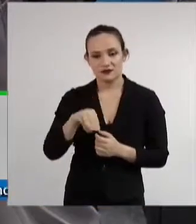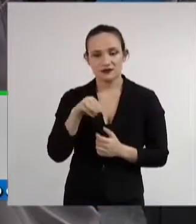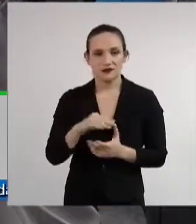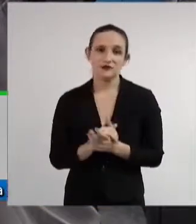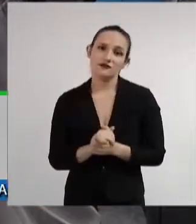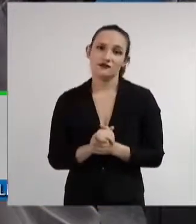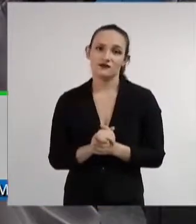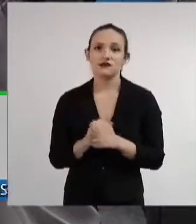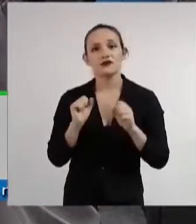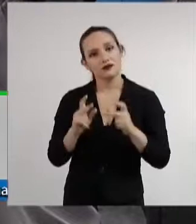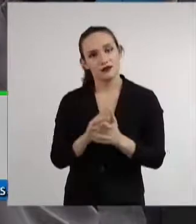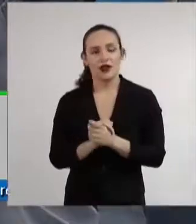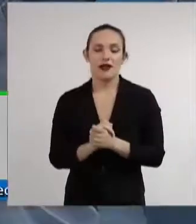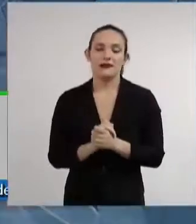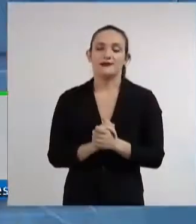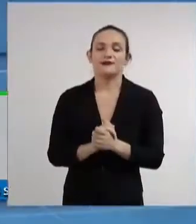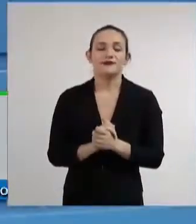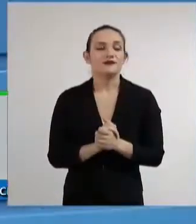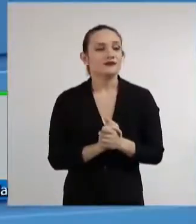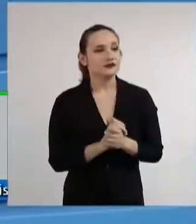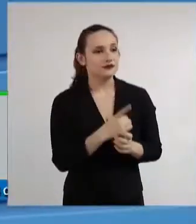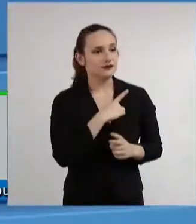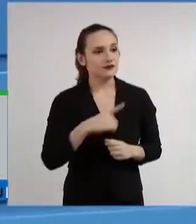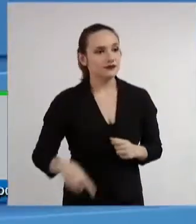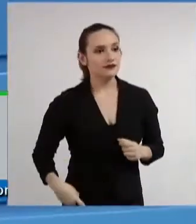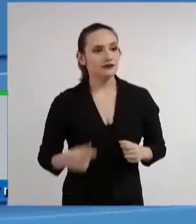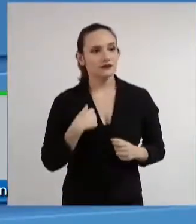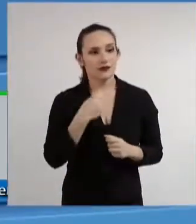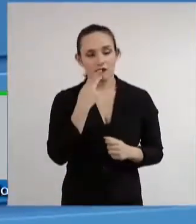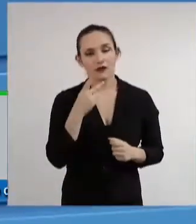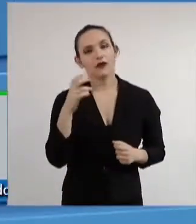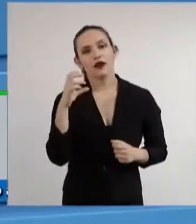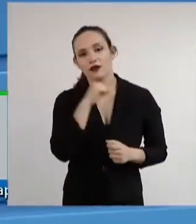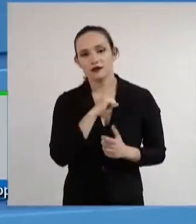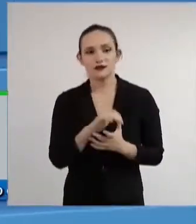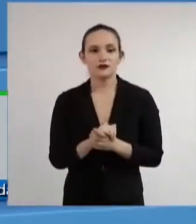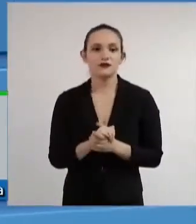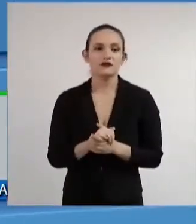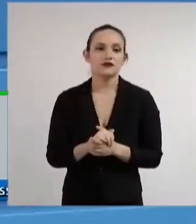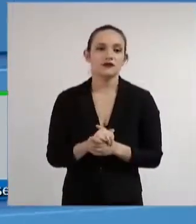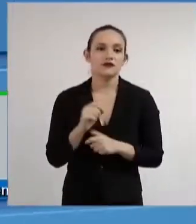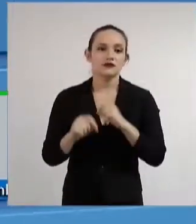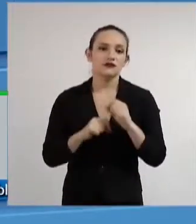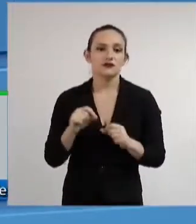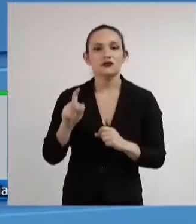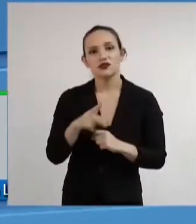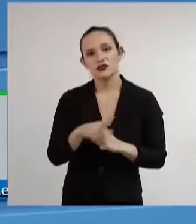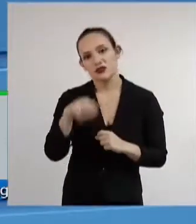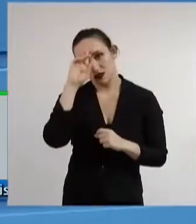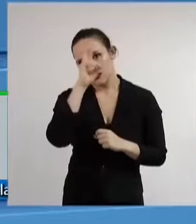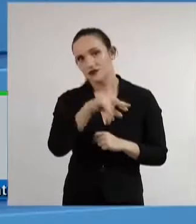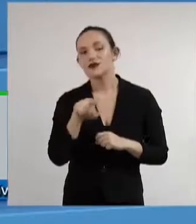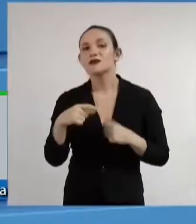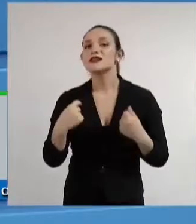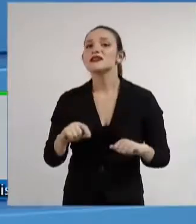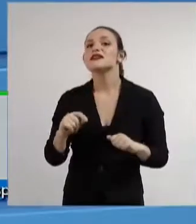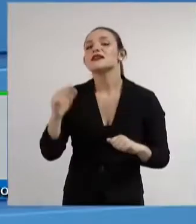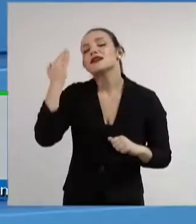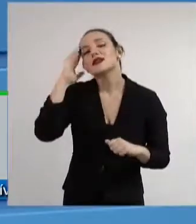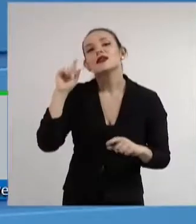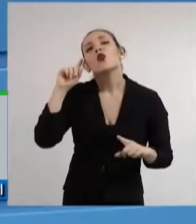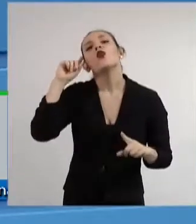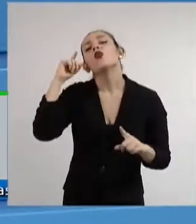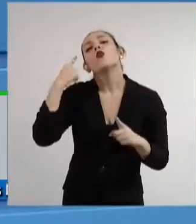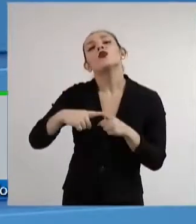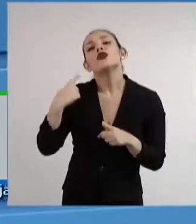Rápido, em função do pequeno tempo. Reinaldo, tudo isso tem uma causa. Nós temos que fazer uma avaliação no